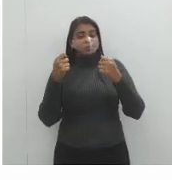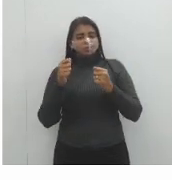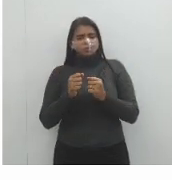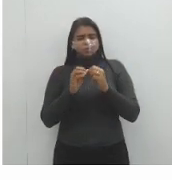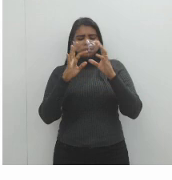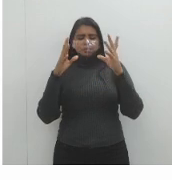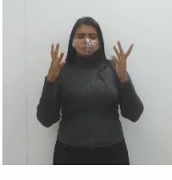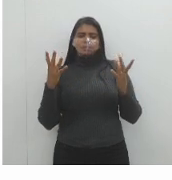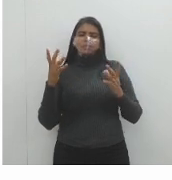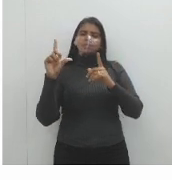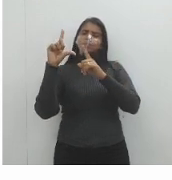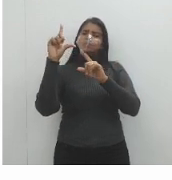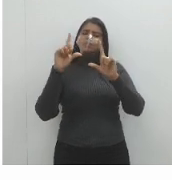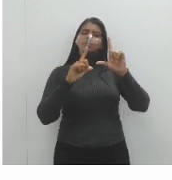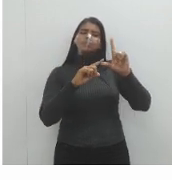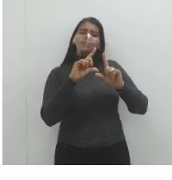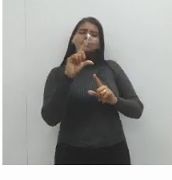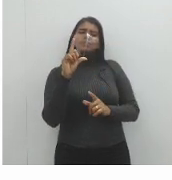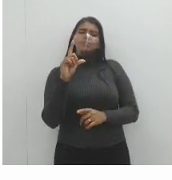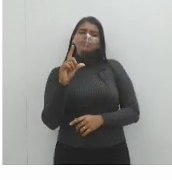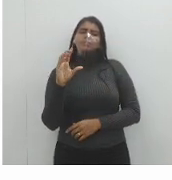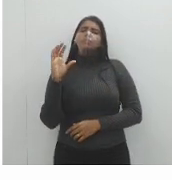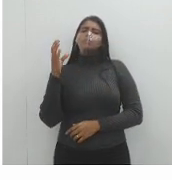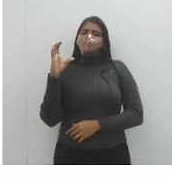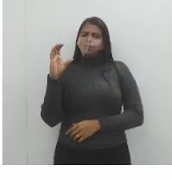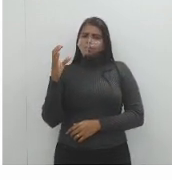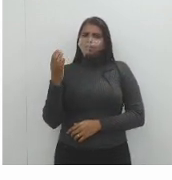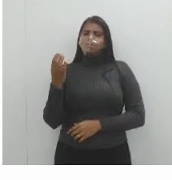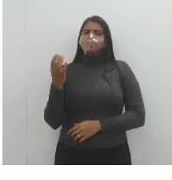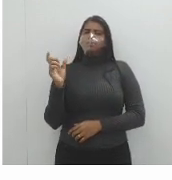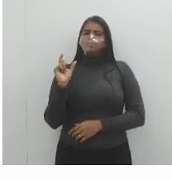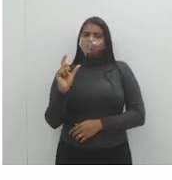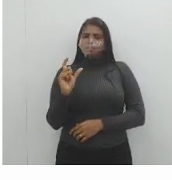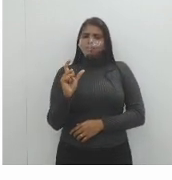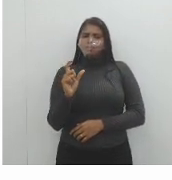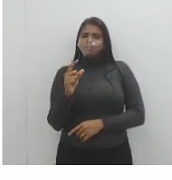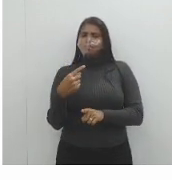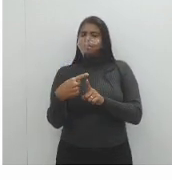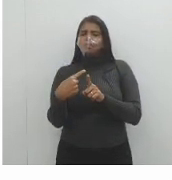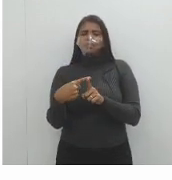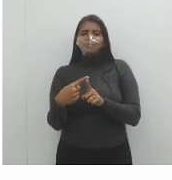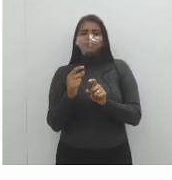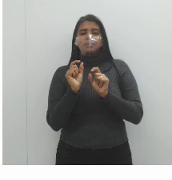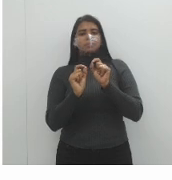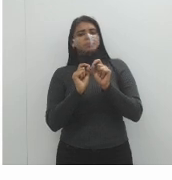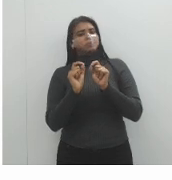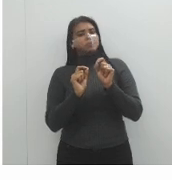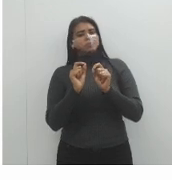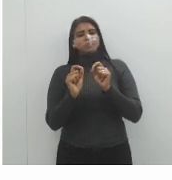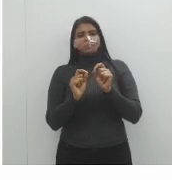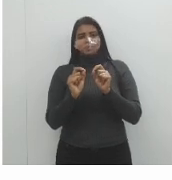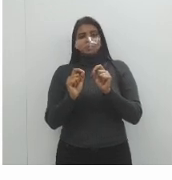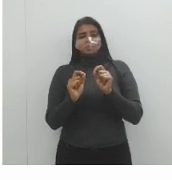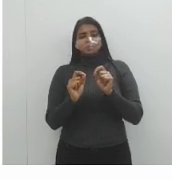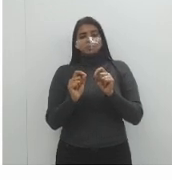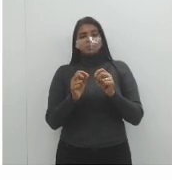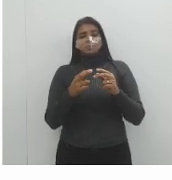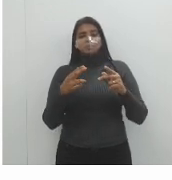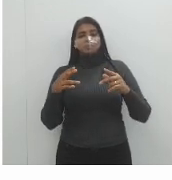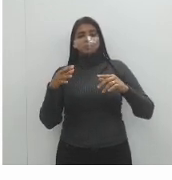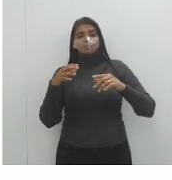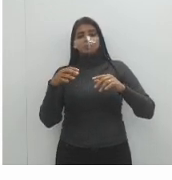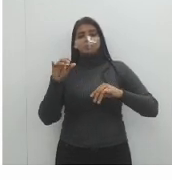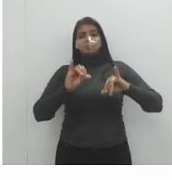estrela, mas isso é completamente científico, tá? Porque os elementos químicos que constituem